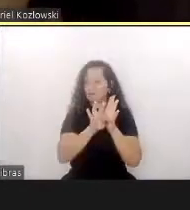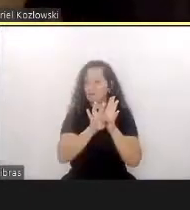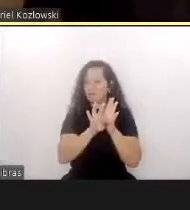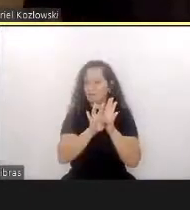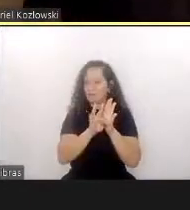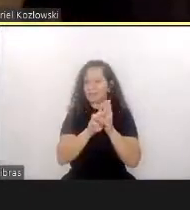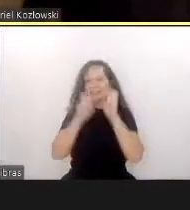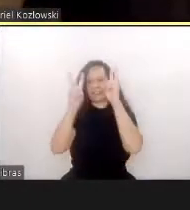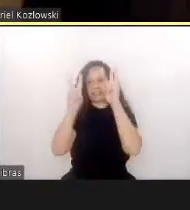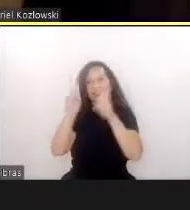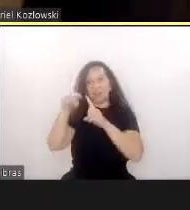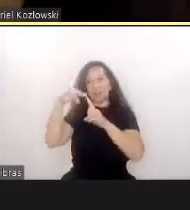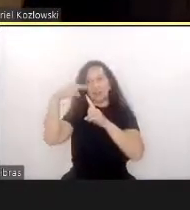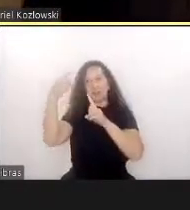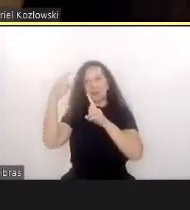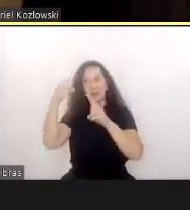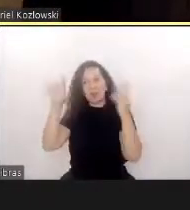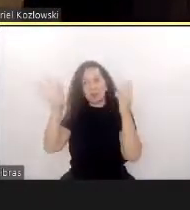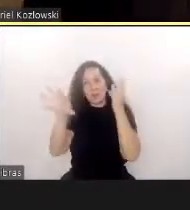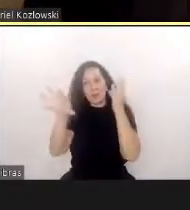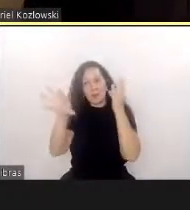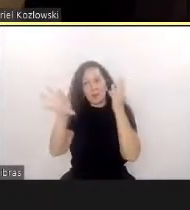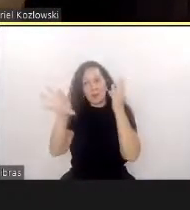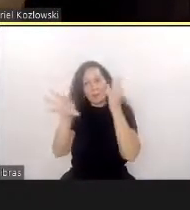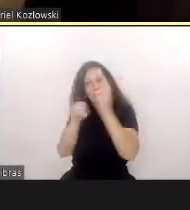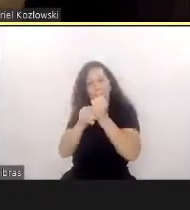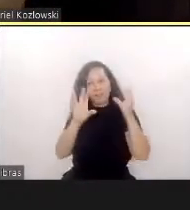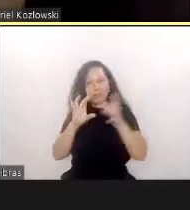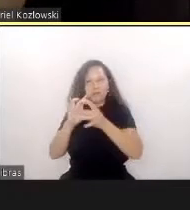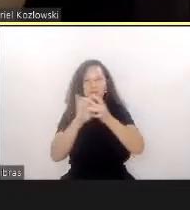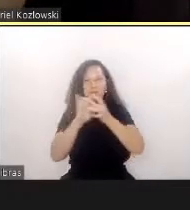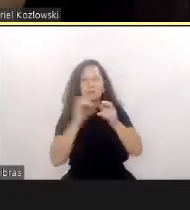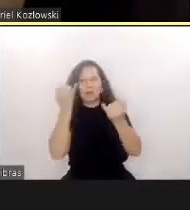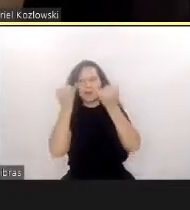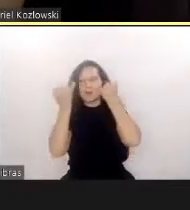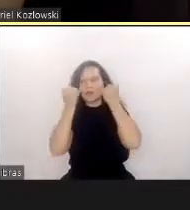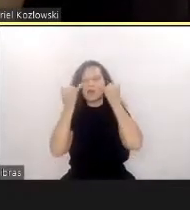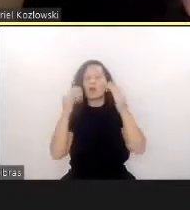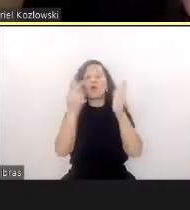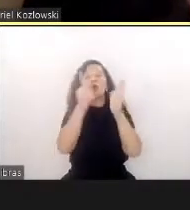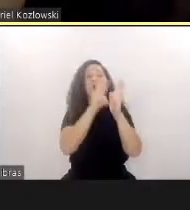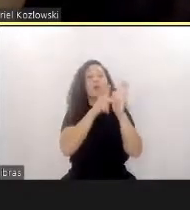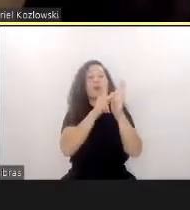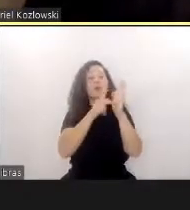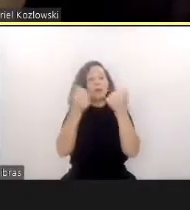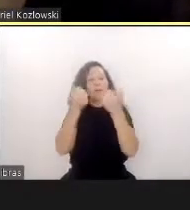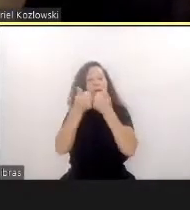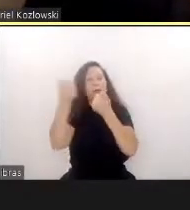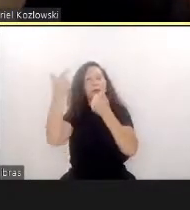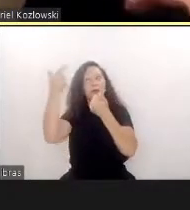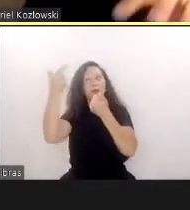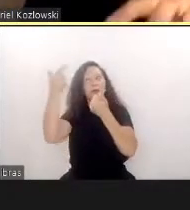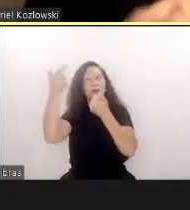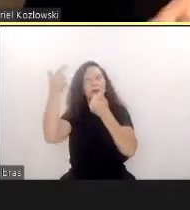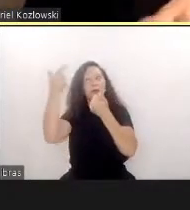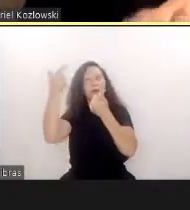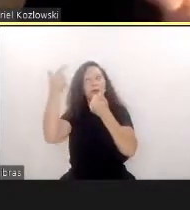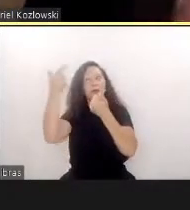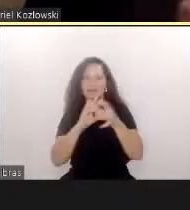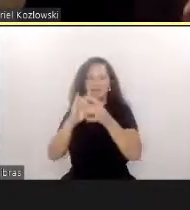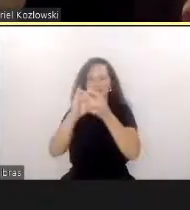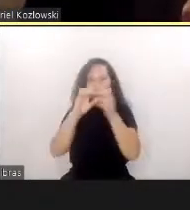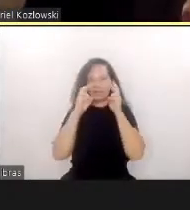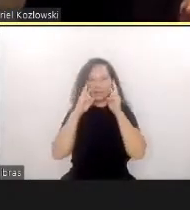e entender quais projetos mais se aproximavam dos outros. O que vocês estão vendo aqui é uma matriz onde